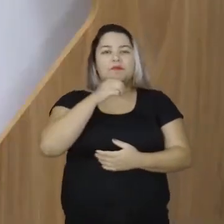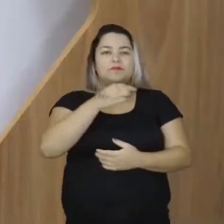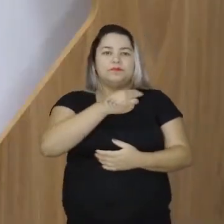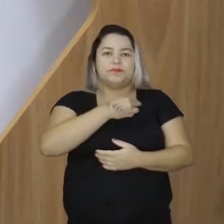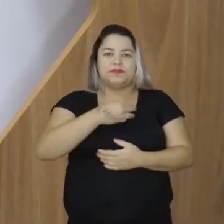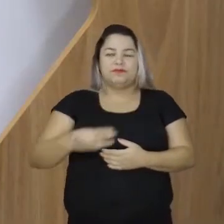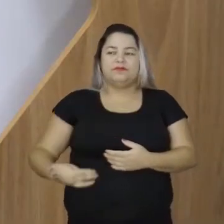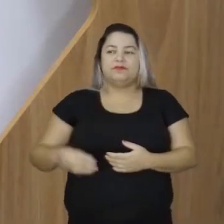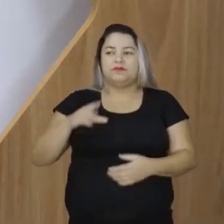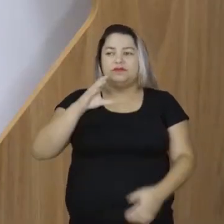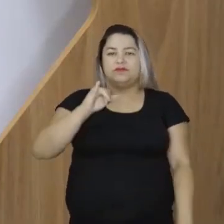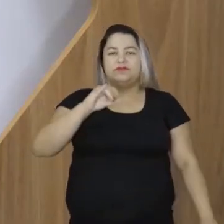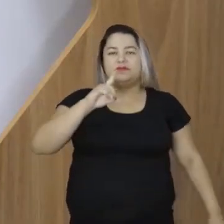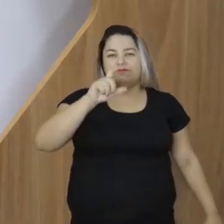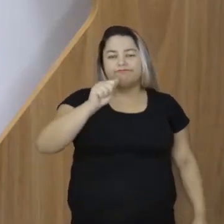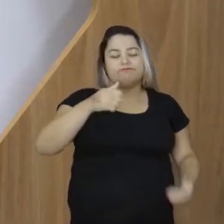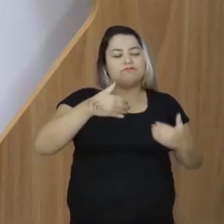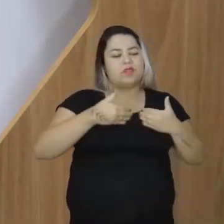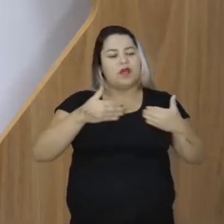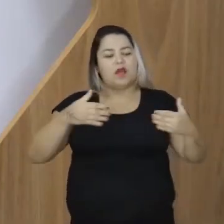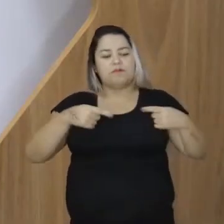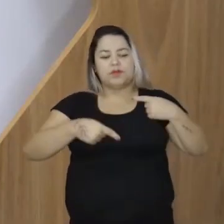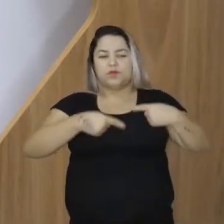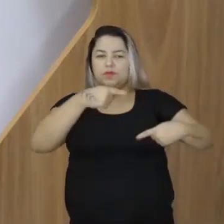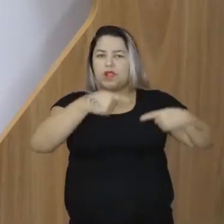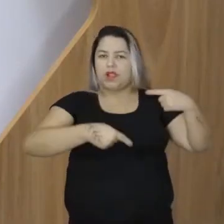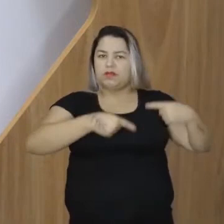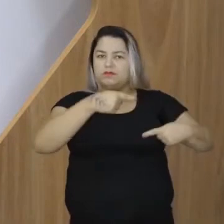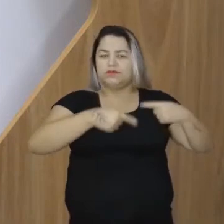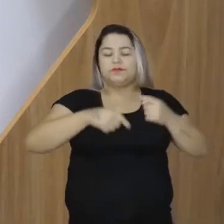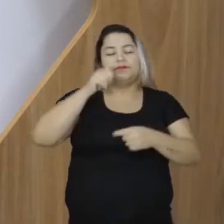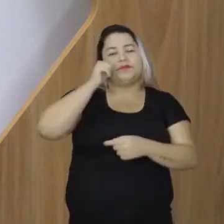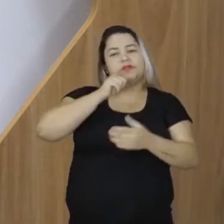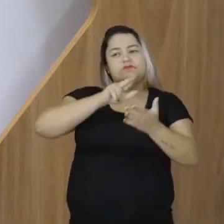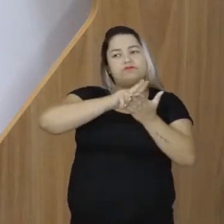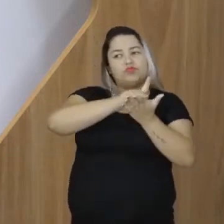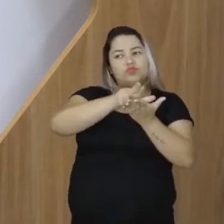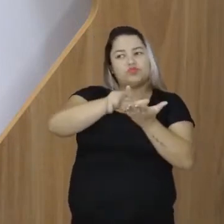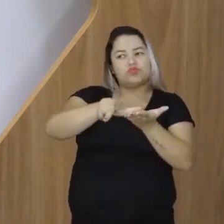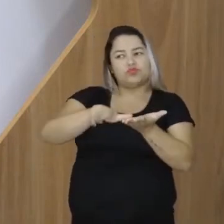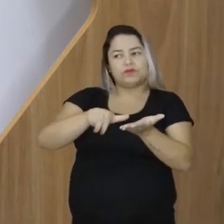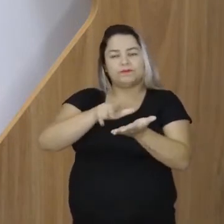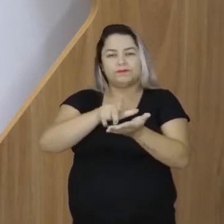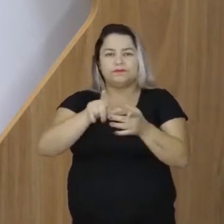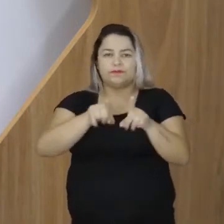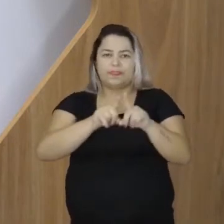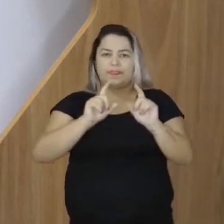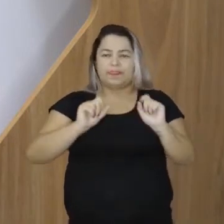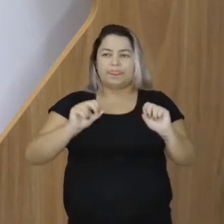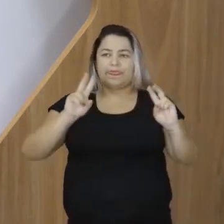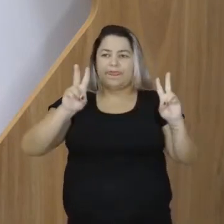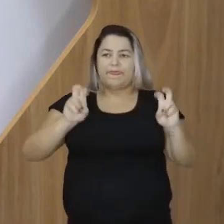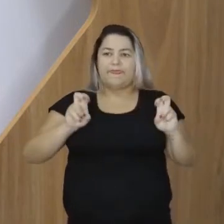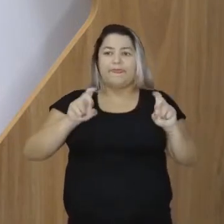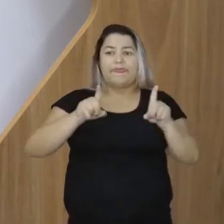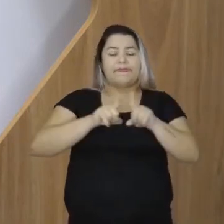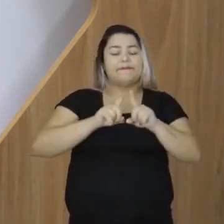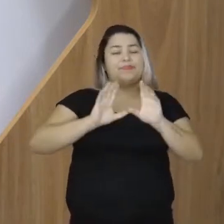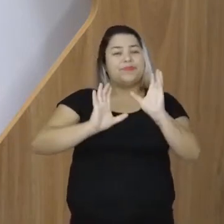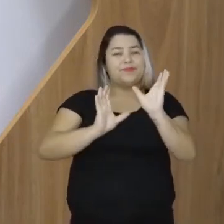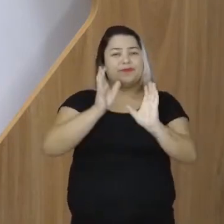Cida, que nós pudéssemos abrir uma discussão com mulheres diversas sobre os efeitos desta